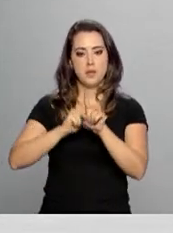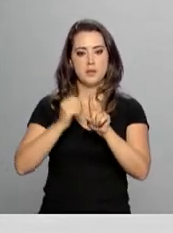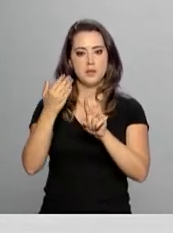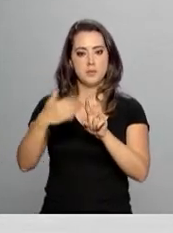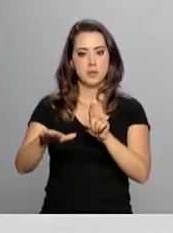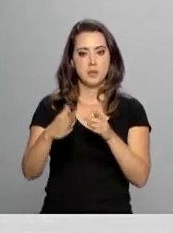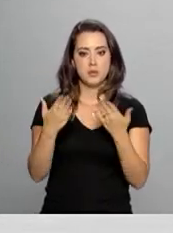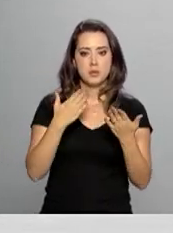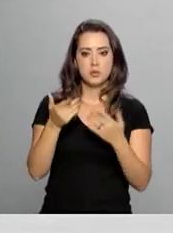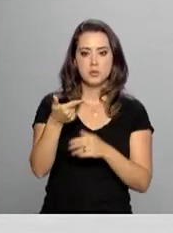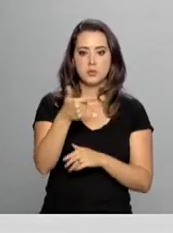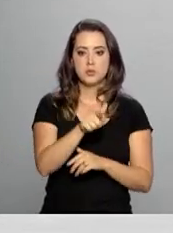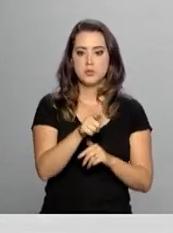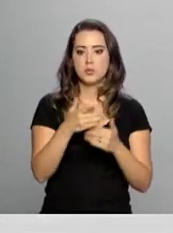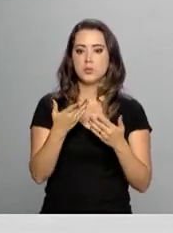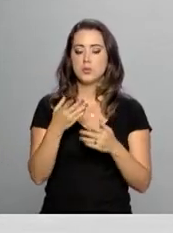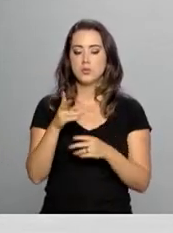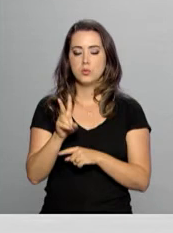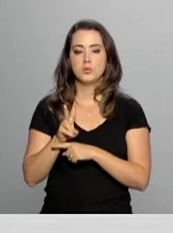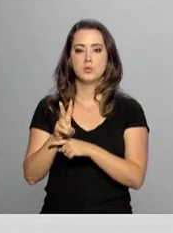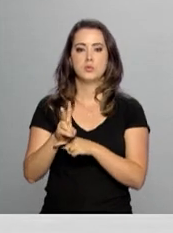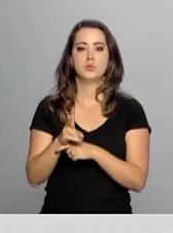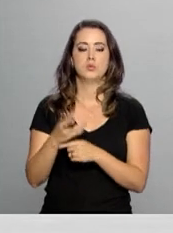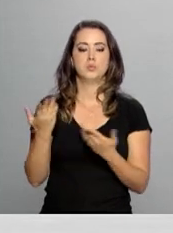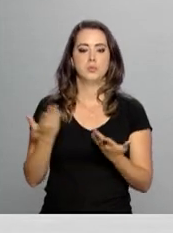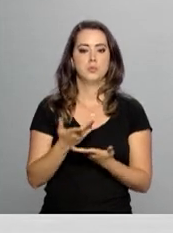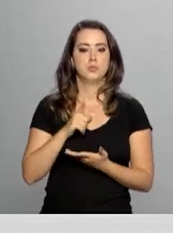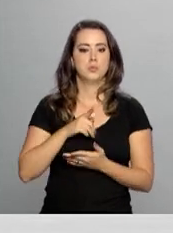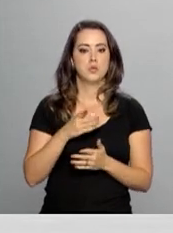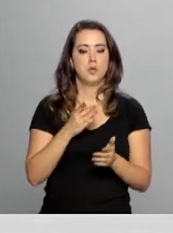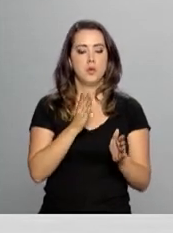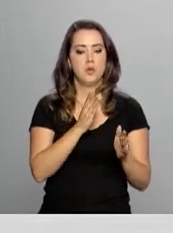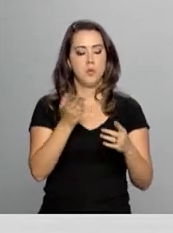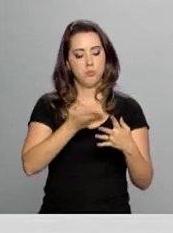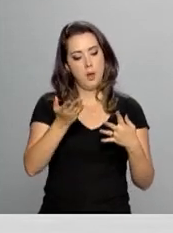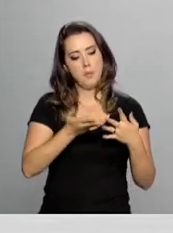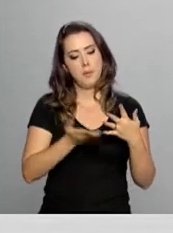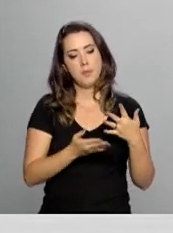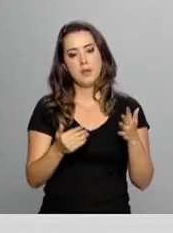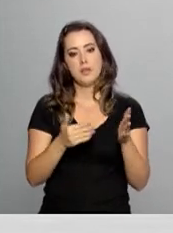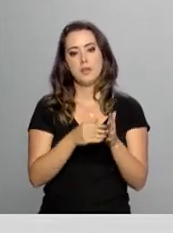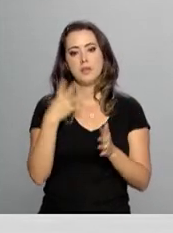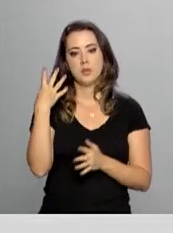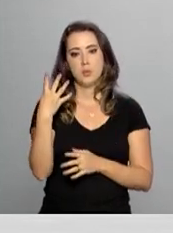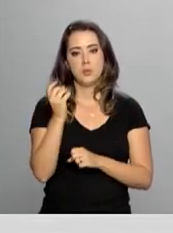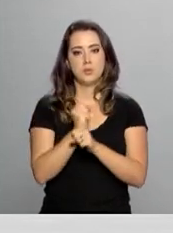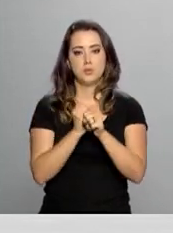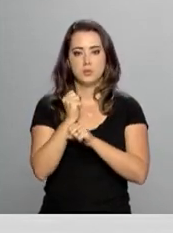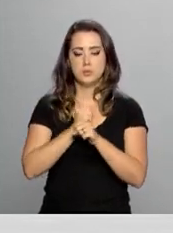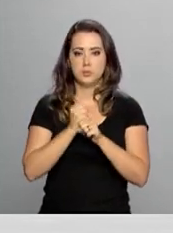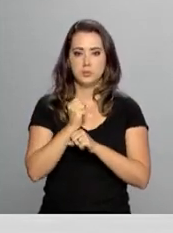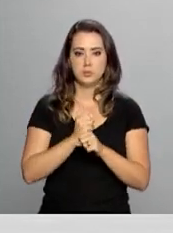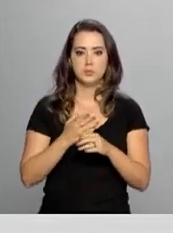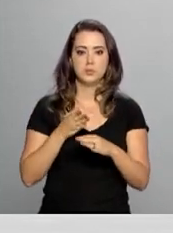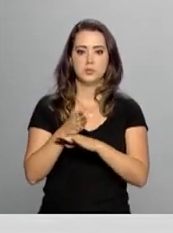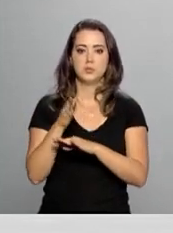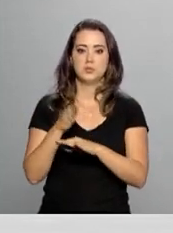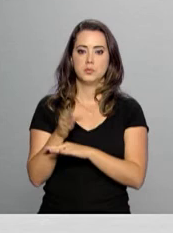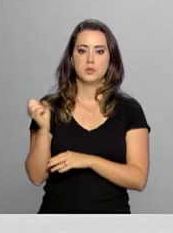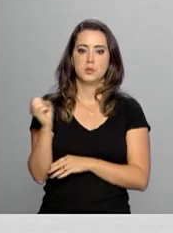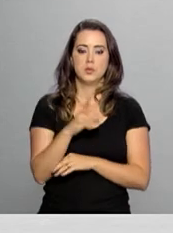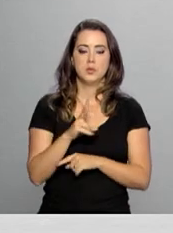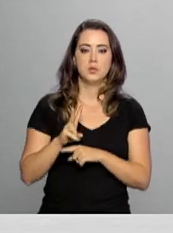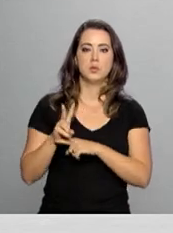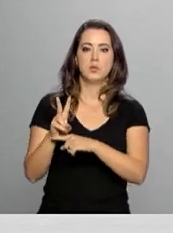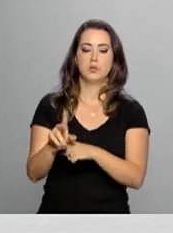a outras operações do mercado e o prazo de pagamento será de até quatro anos para ter acesso ao novo crédito